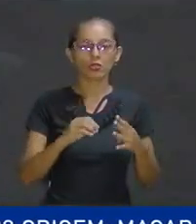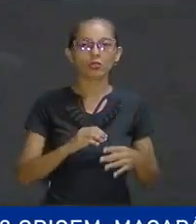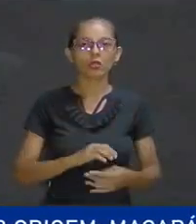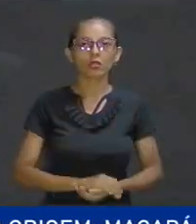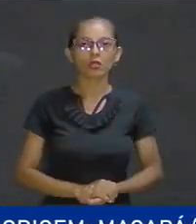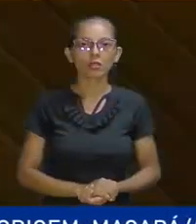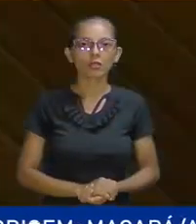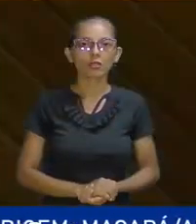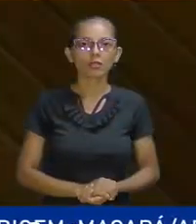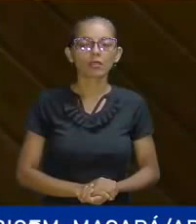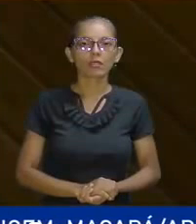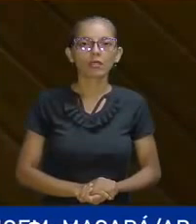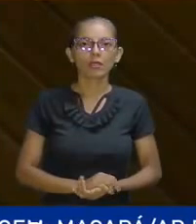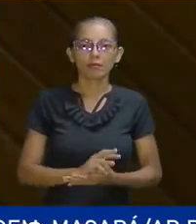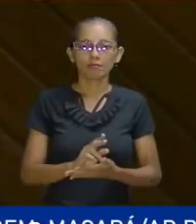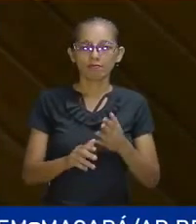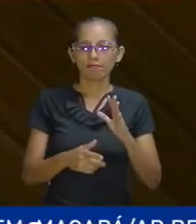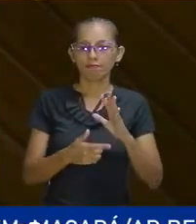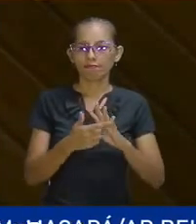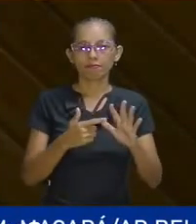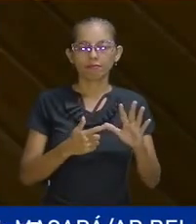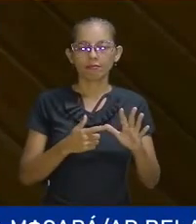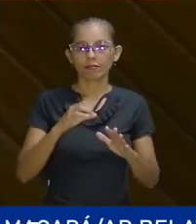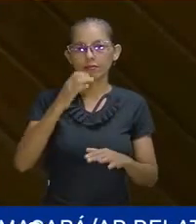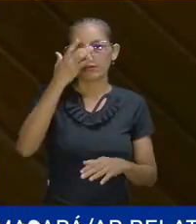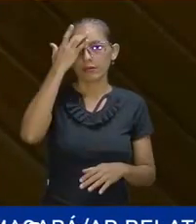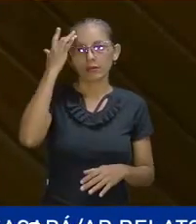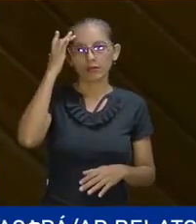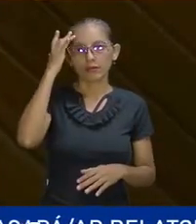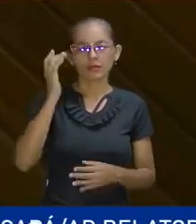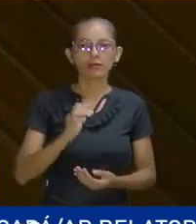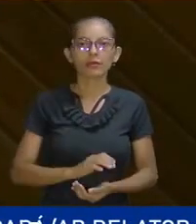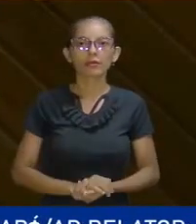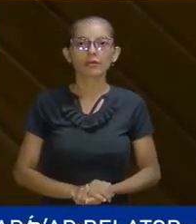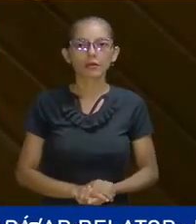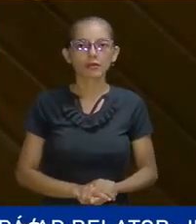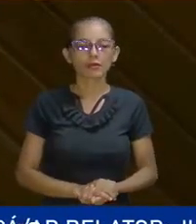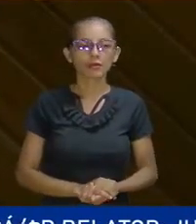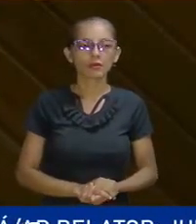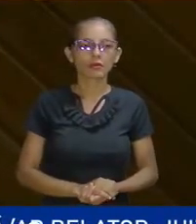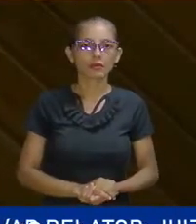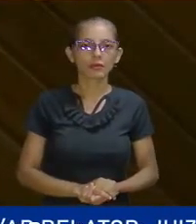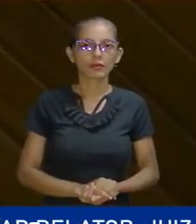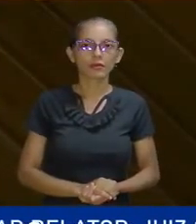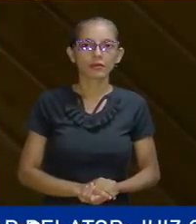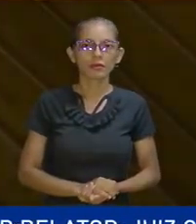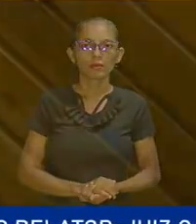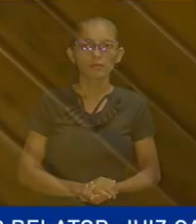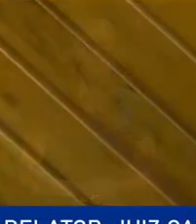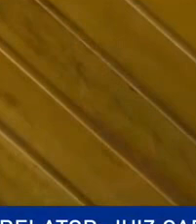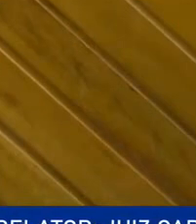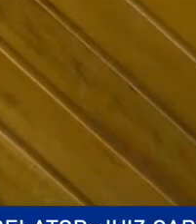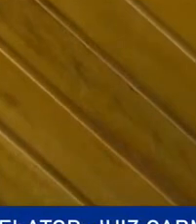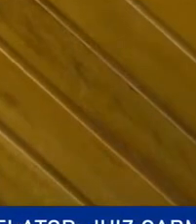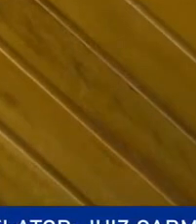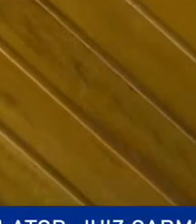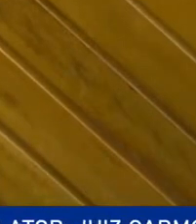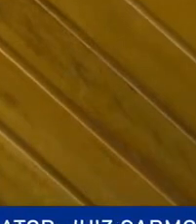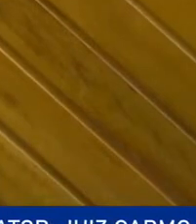tarde, Excelência. Boa tarde a todos os magistrados, em nome de Vossa Excelência, ao Procurador Eleitoral, doutor Exílio, aos